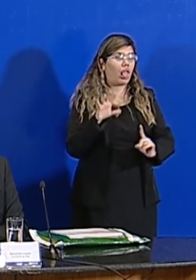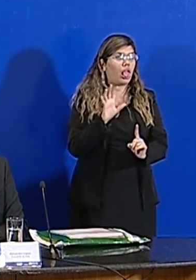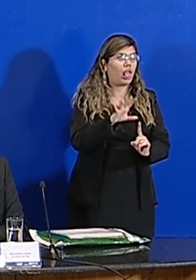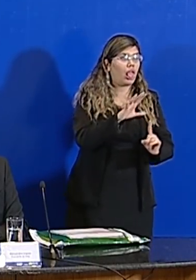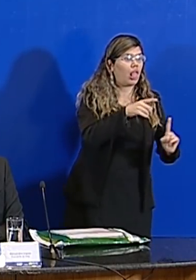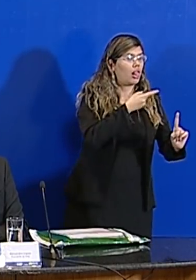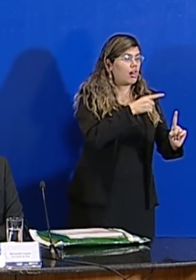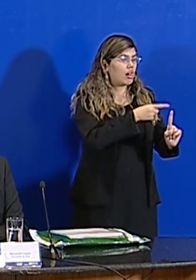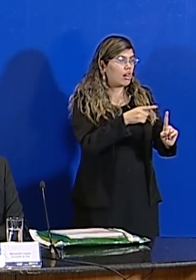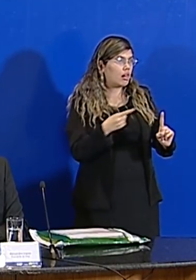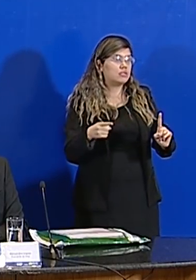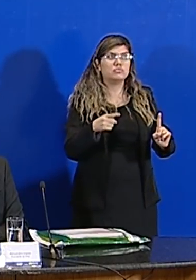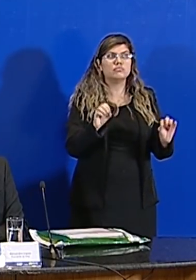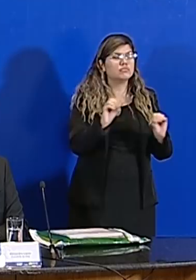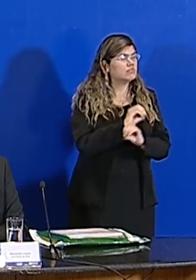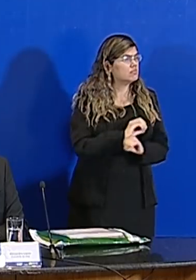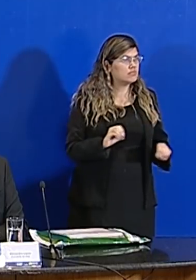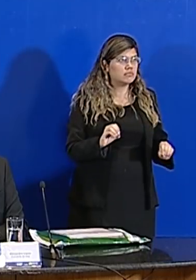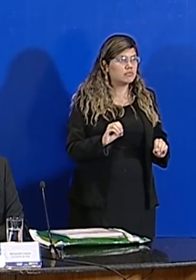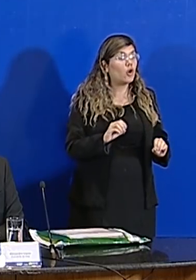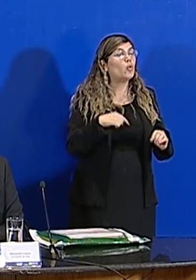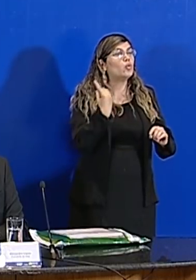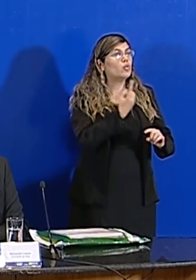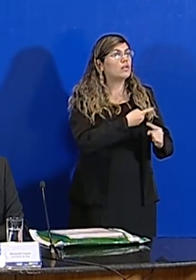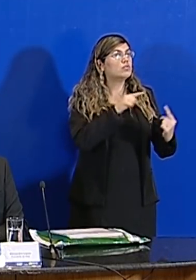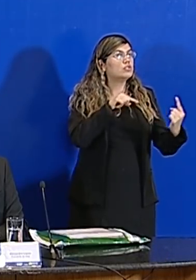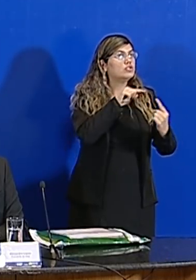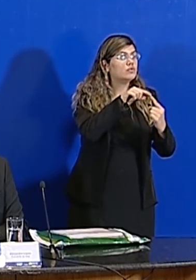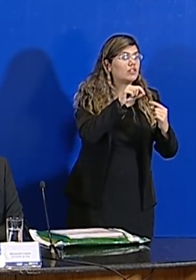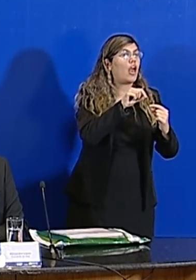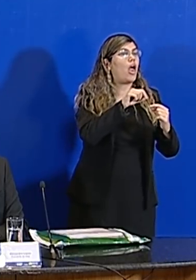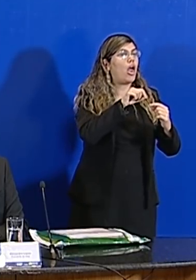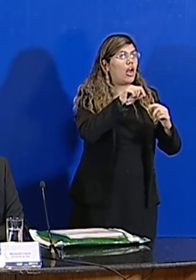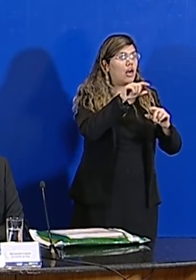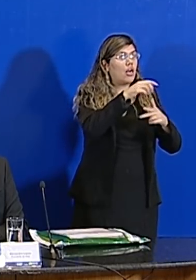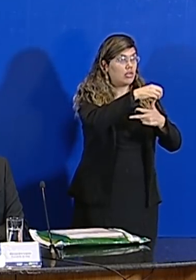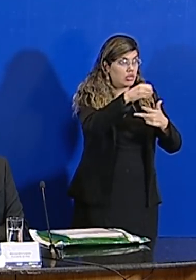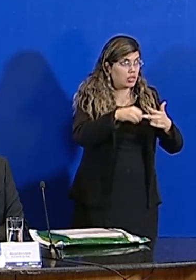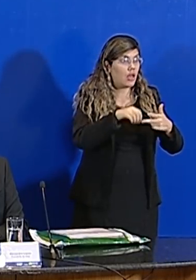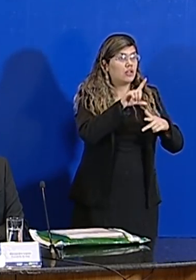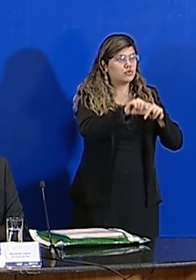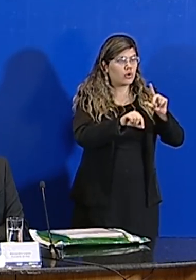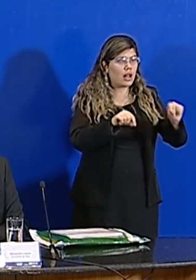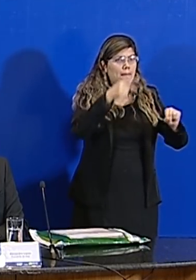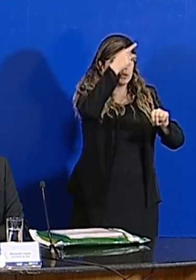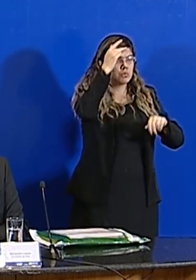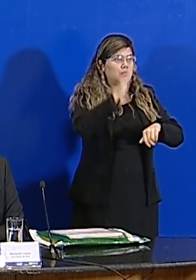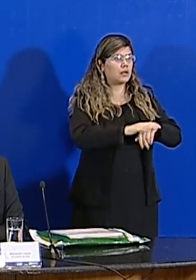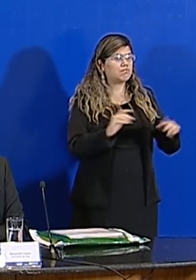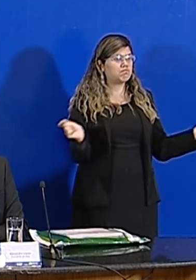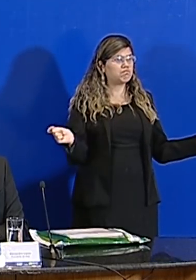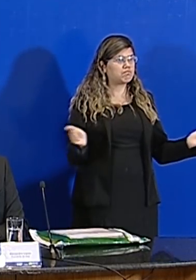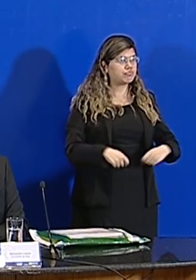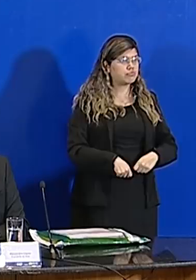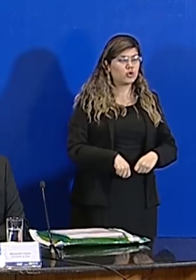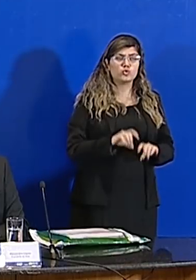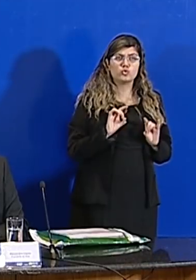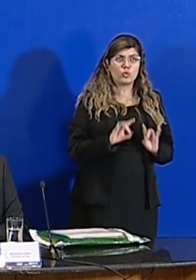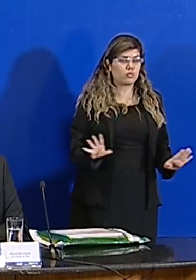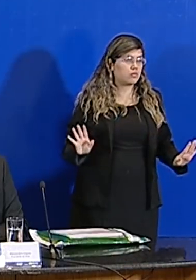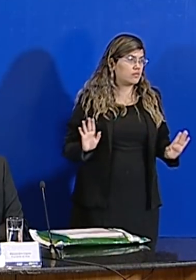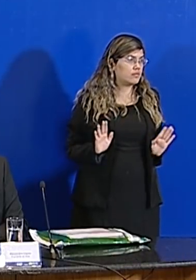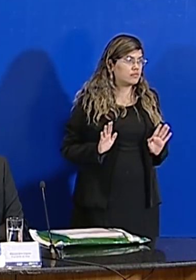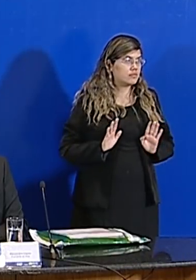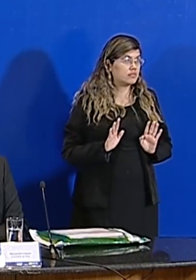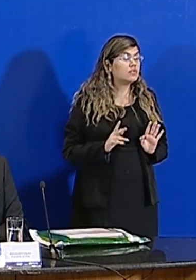O objetivo do Enem é selecionar as pessoas mais capacitadas. Ponto. E eu